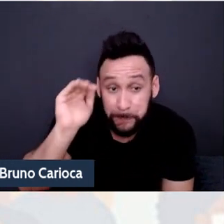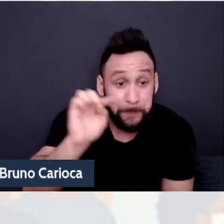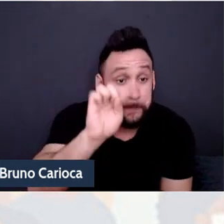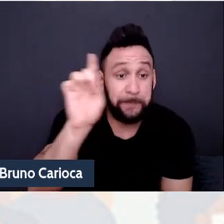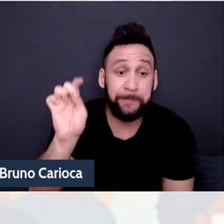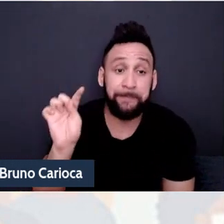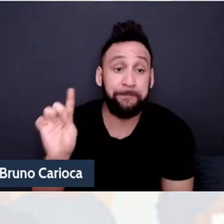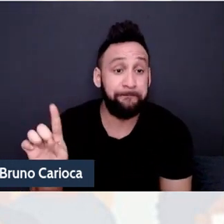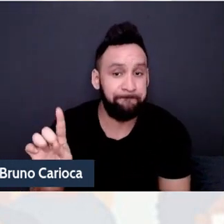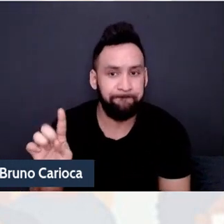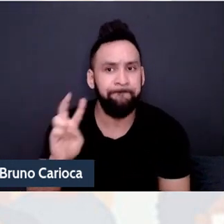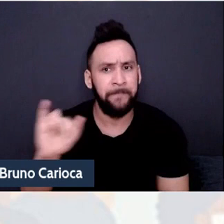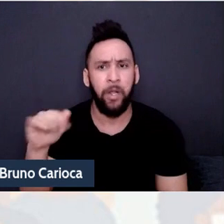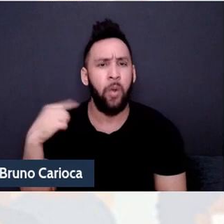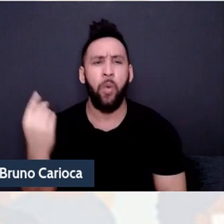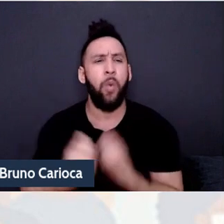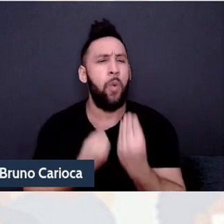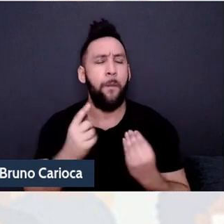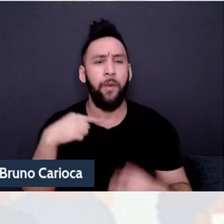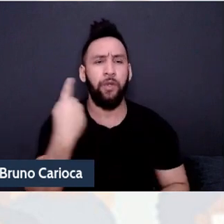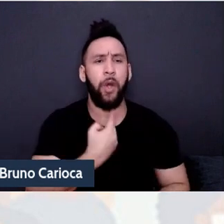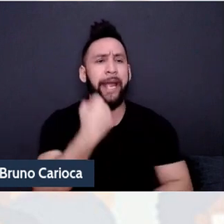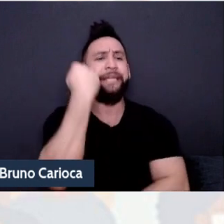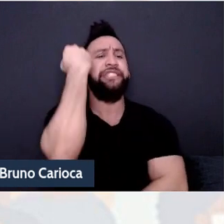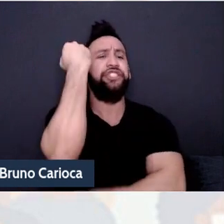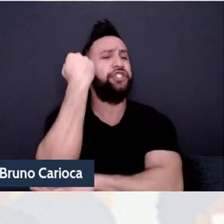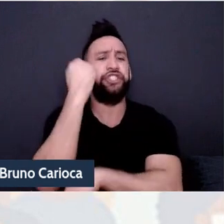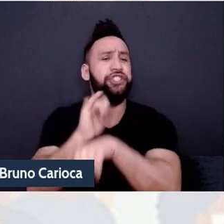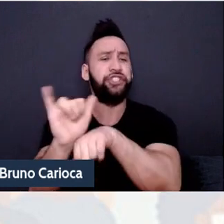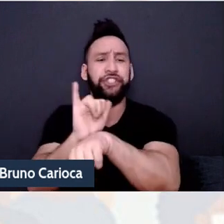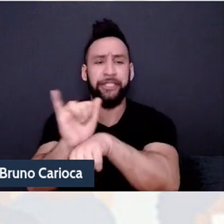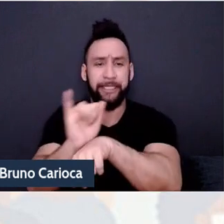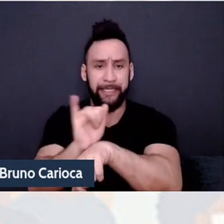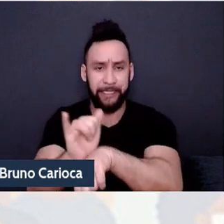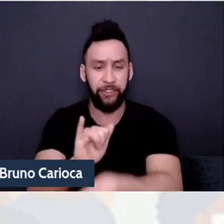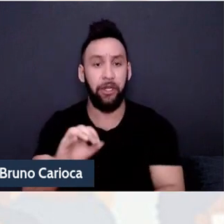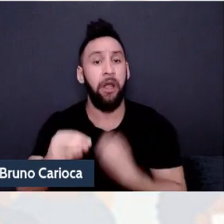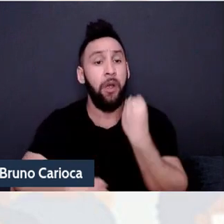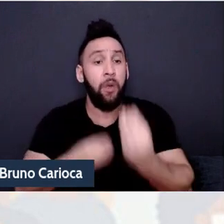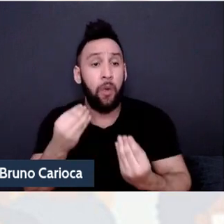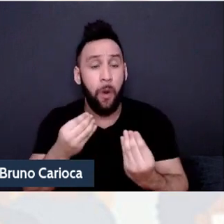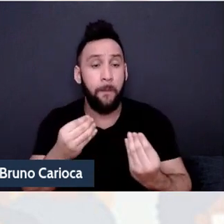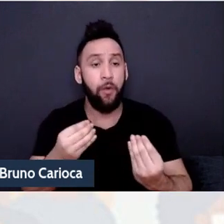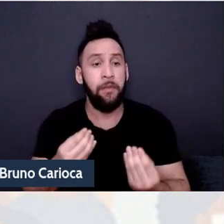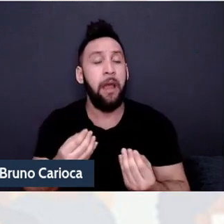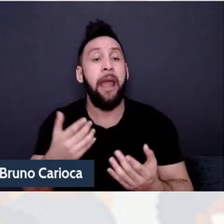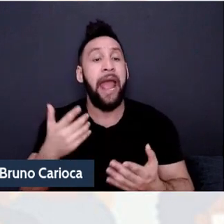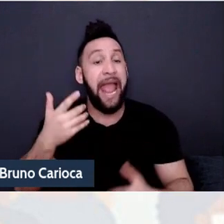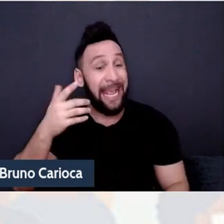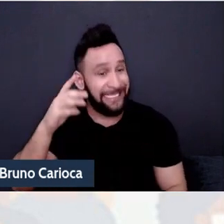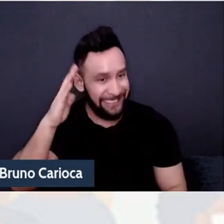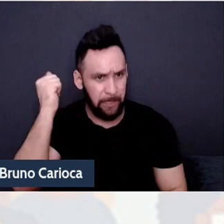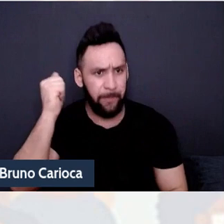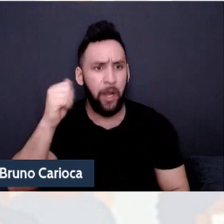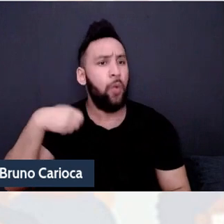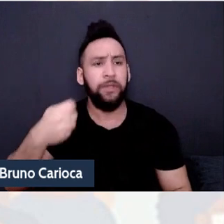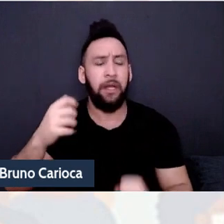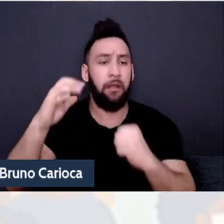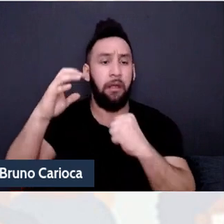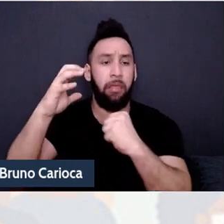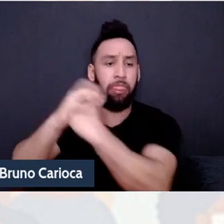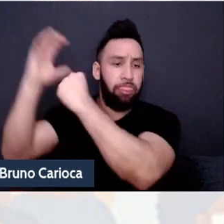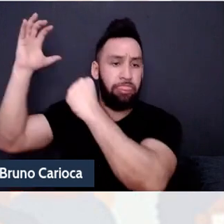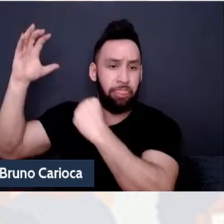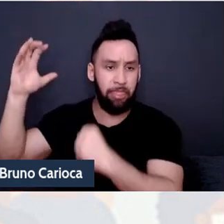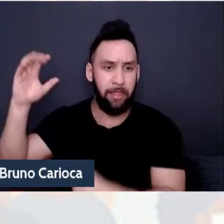resistência, como reconstruir, né, espaços para políticas educacionais decoloniais, né, e em que medida